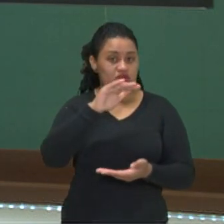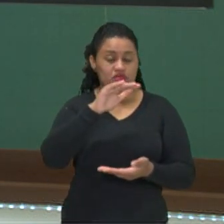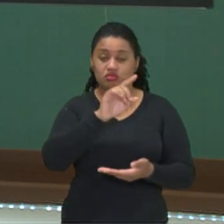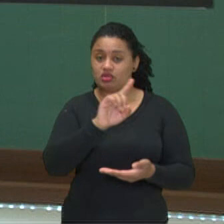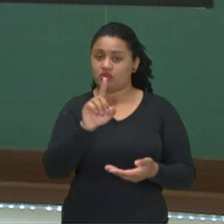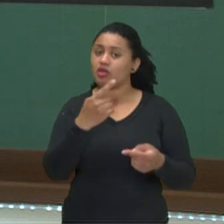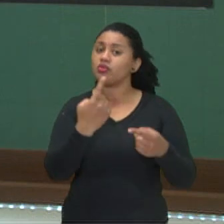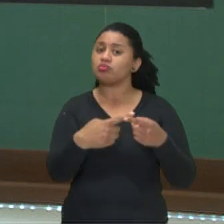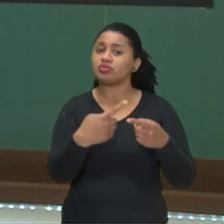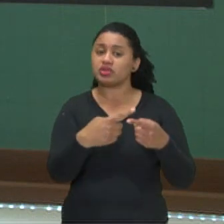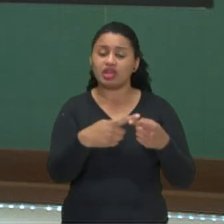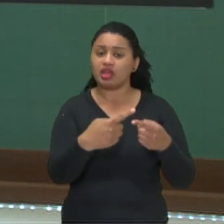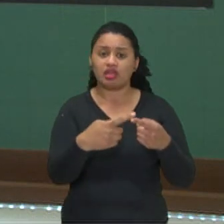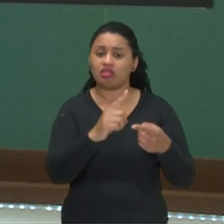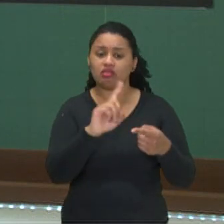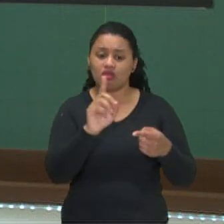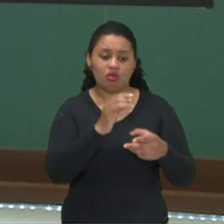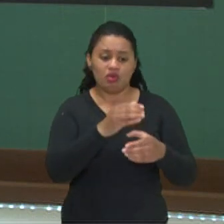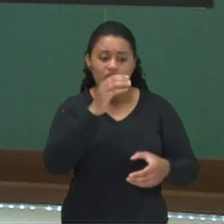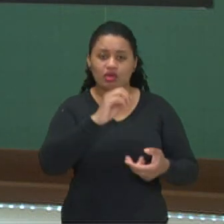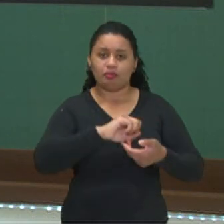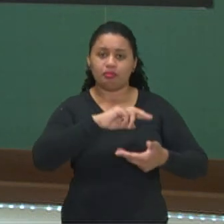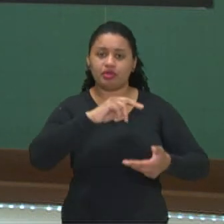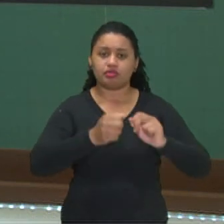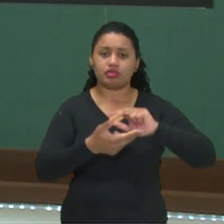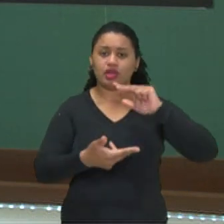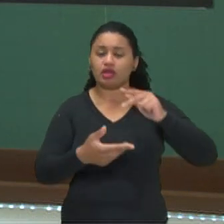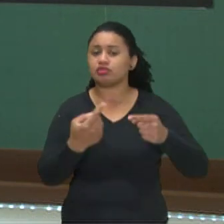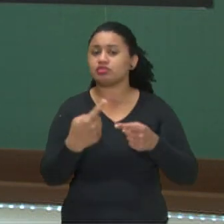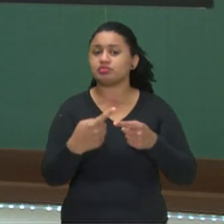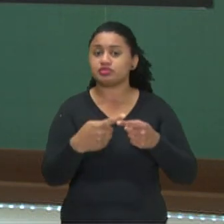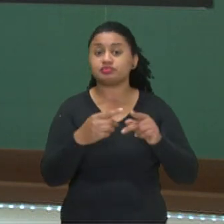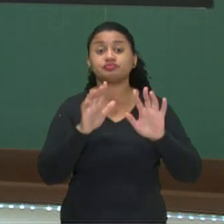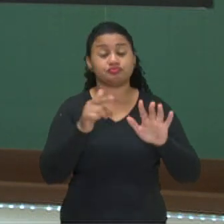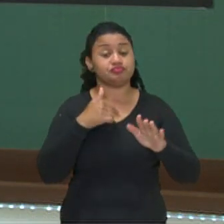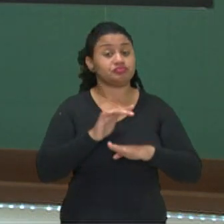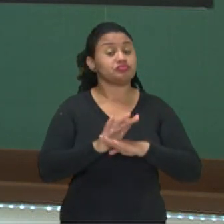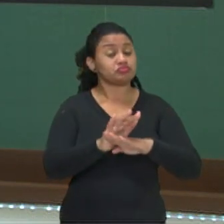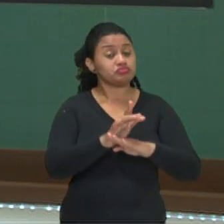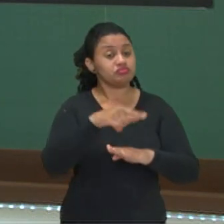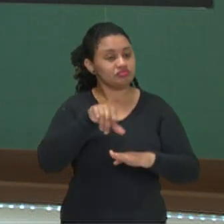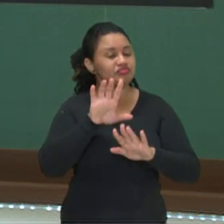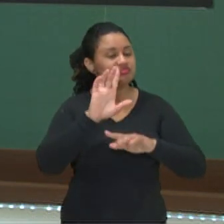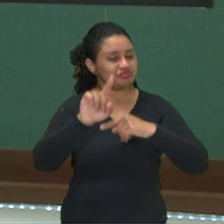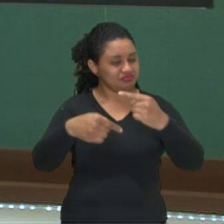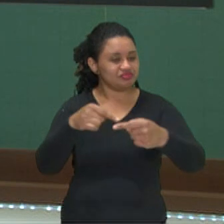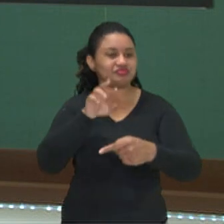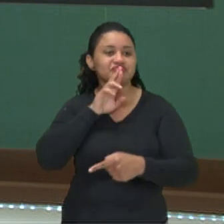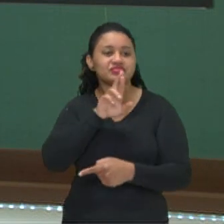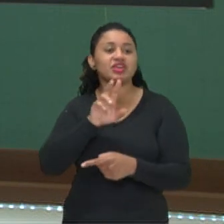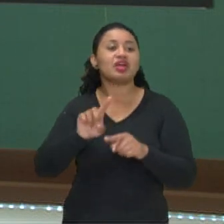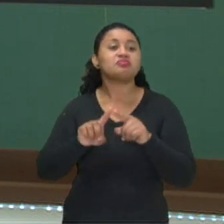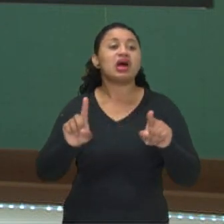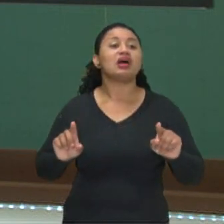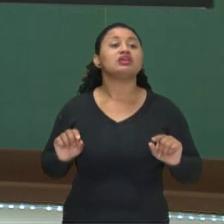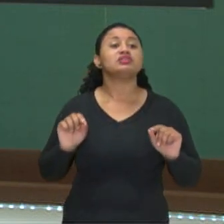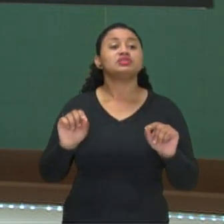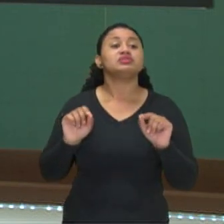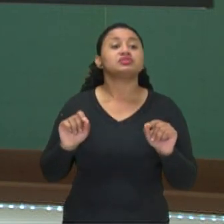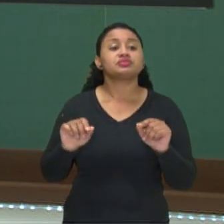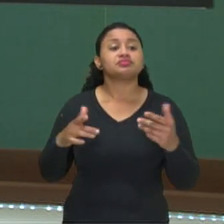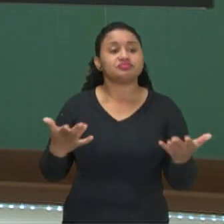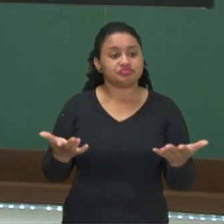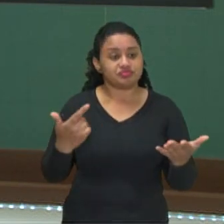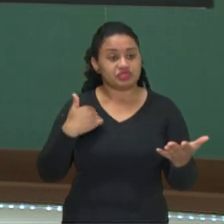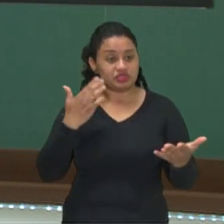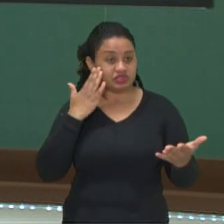Por quê? Por que ele não é considerado um poliedro? Aí já ajuda vocês, já vamos responder. Mas o que será então? Sabendo